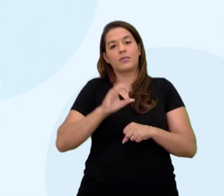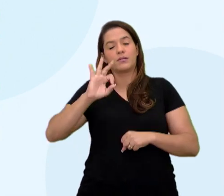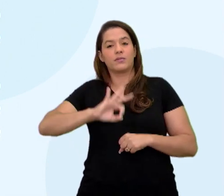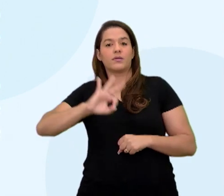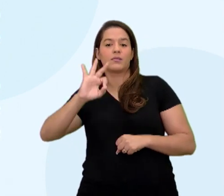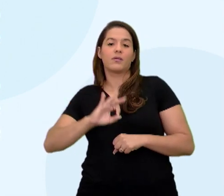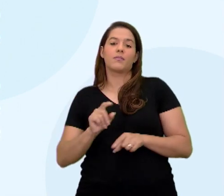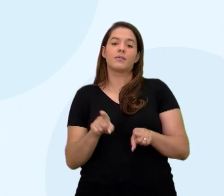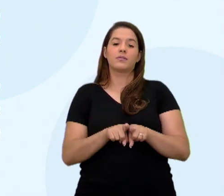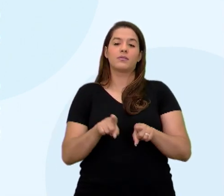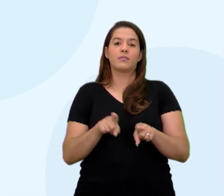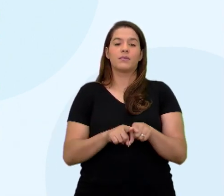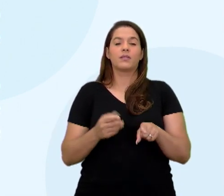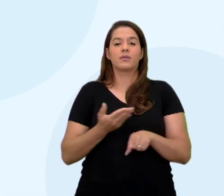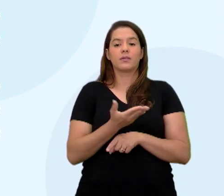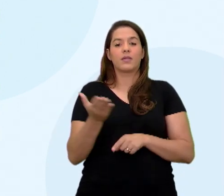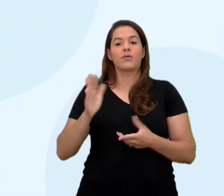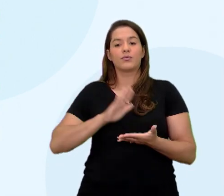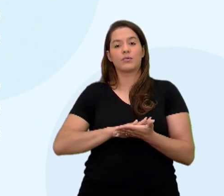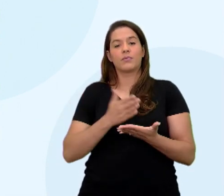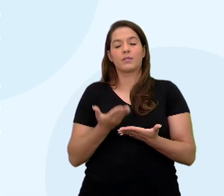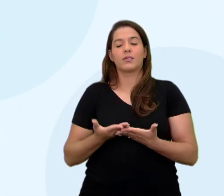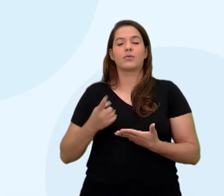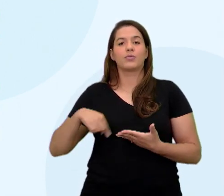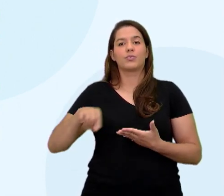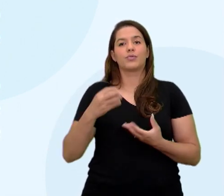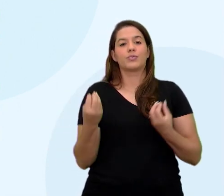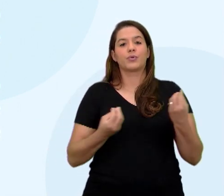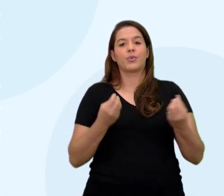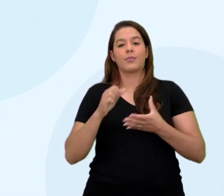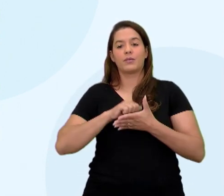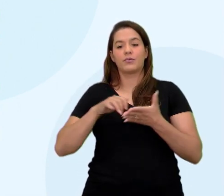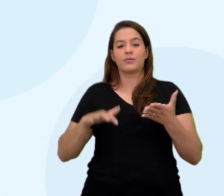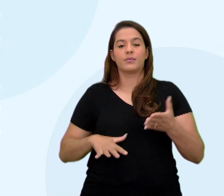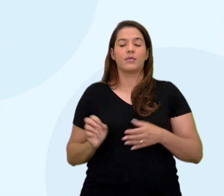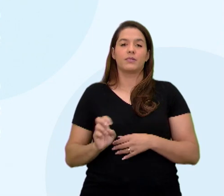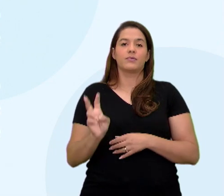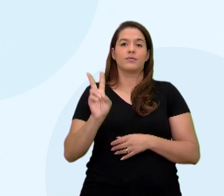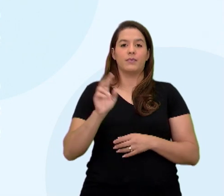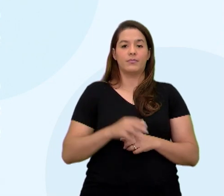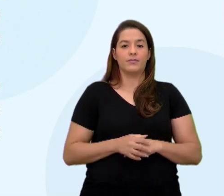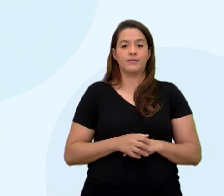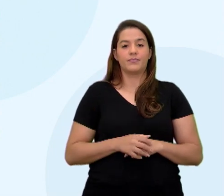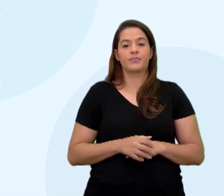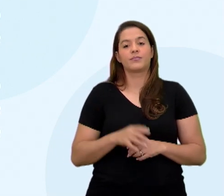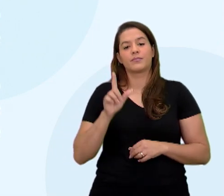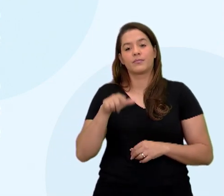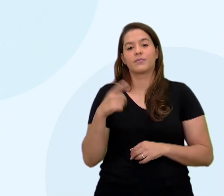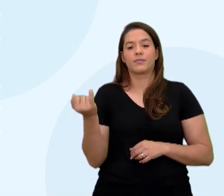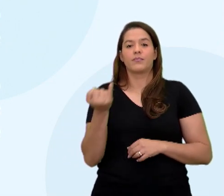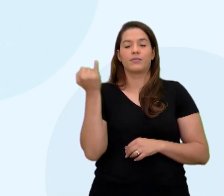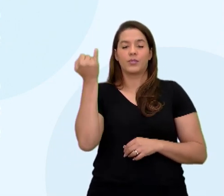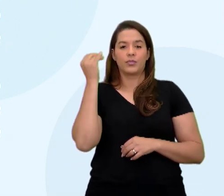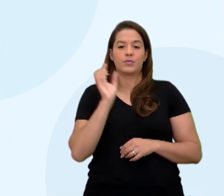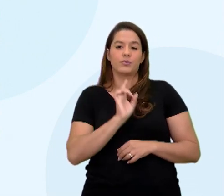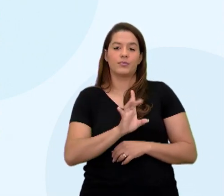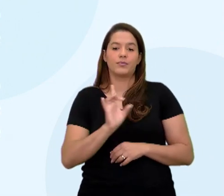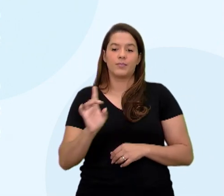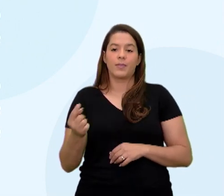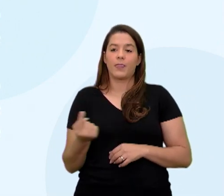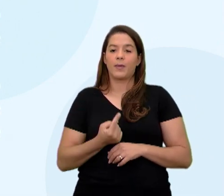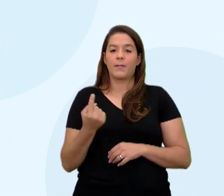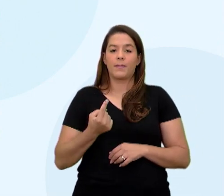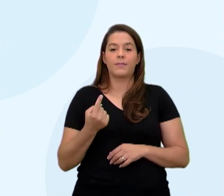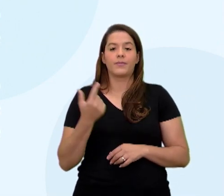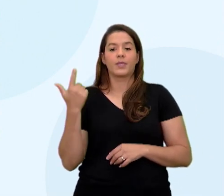mas também a interpretação desses valores. Reiterando que no primeiro caso, o ideal é que se atinja